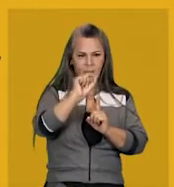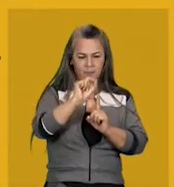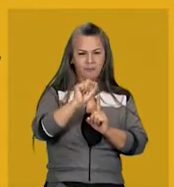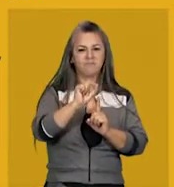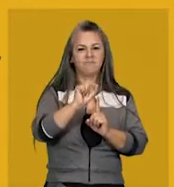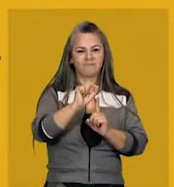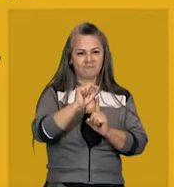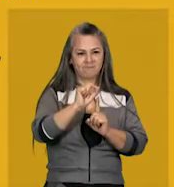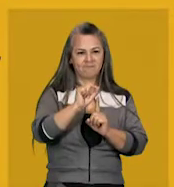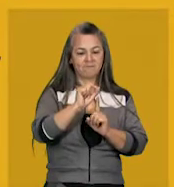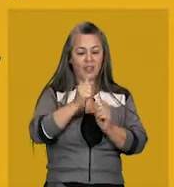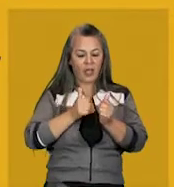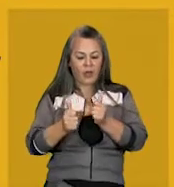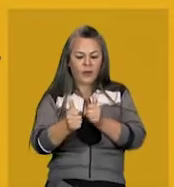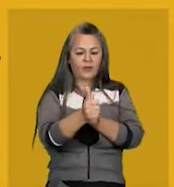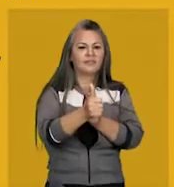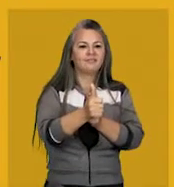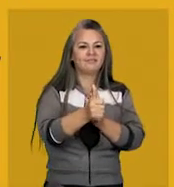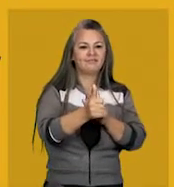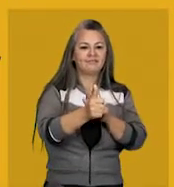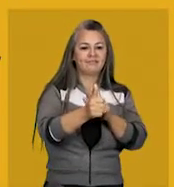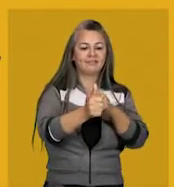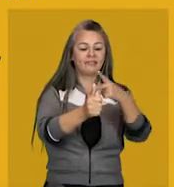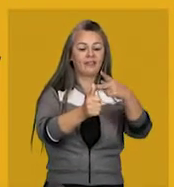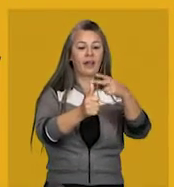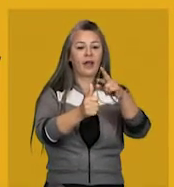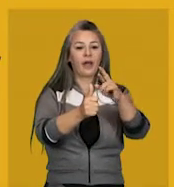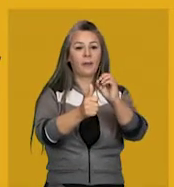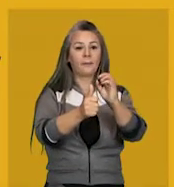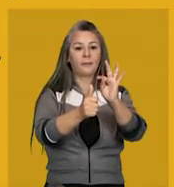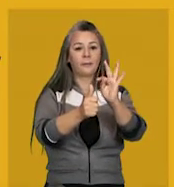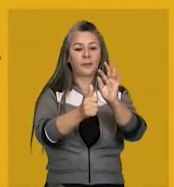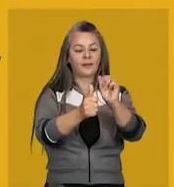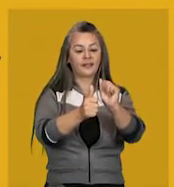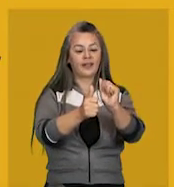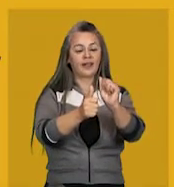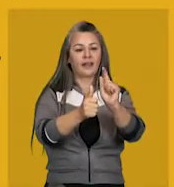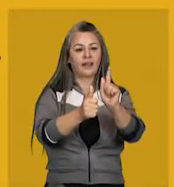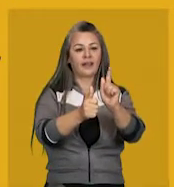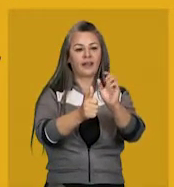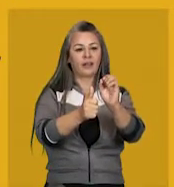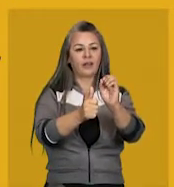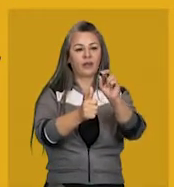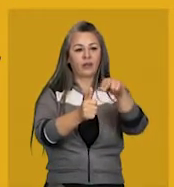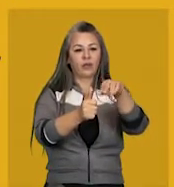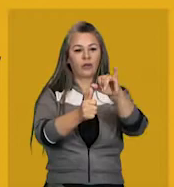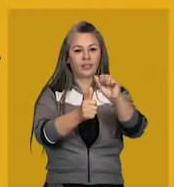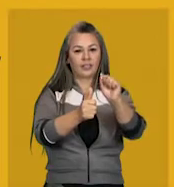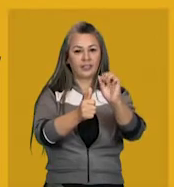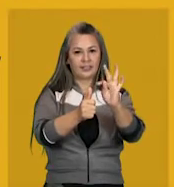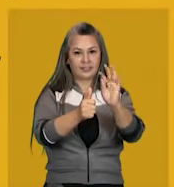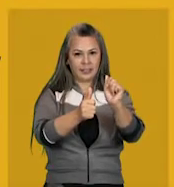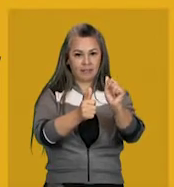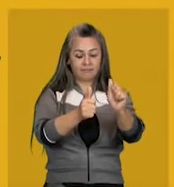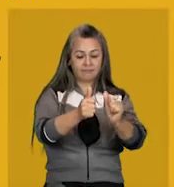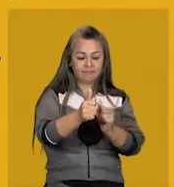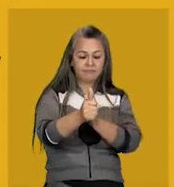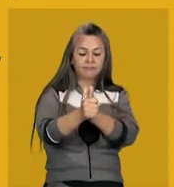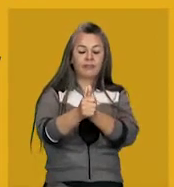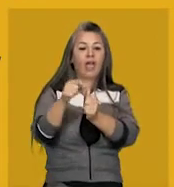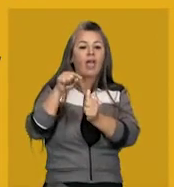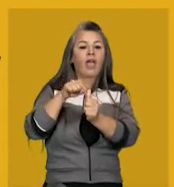atual, do século XXI, do XX também, não existe mais. Isso é mais na época grega. Então o coro, quando você lê um texto de um